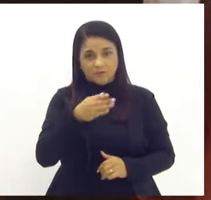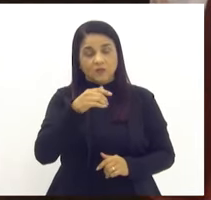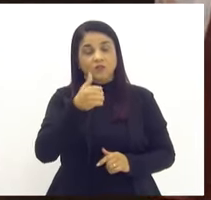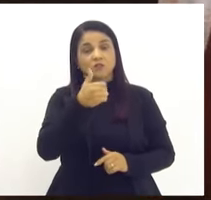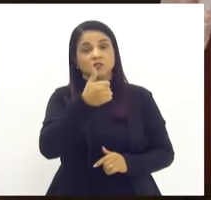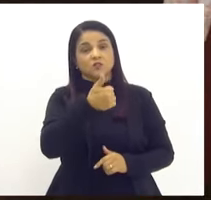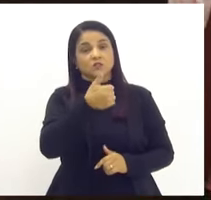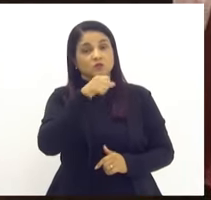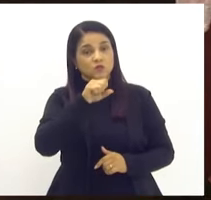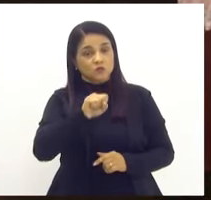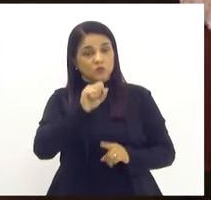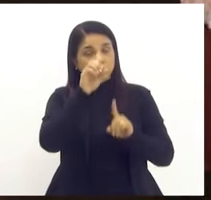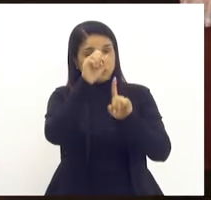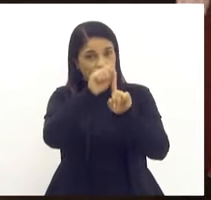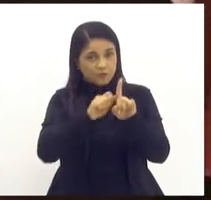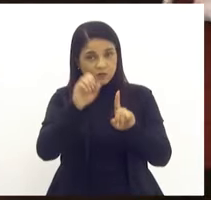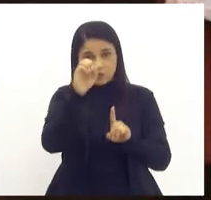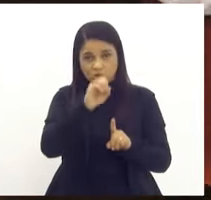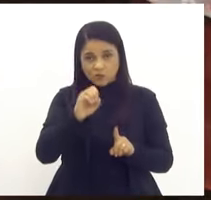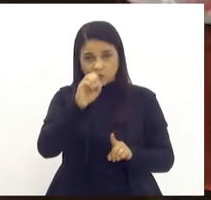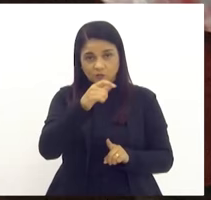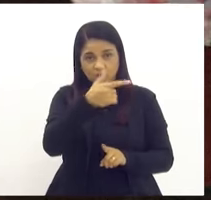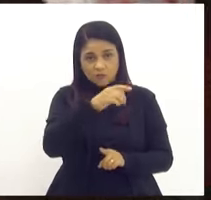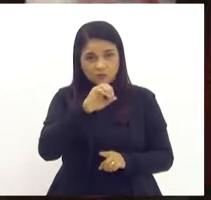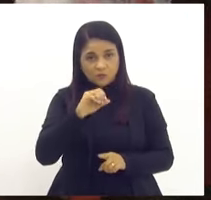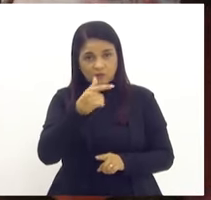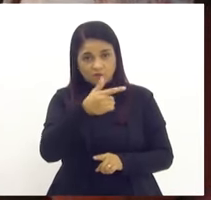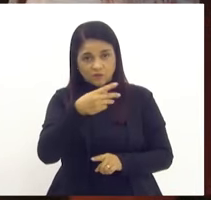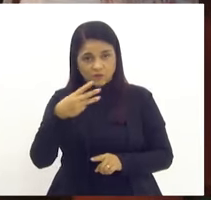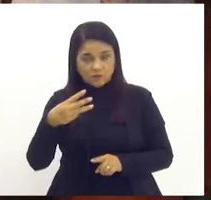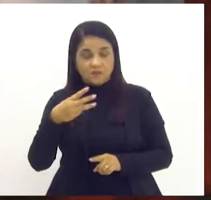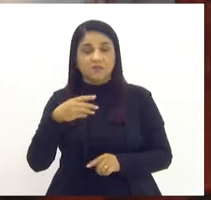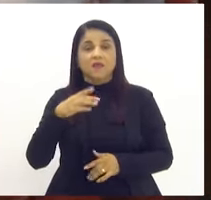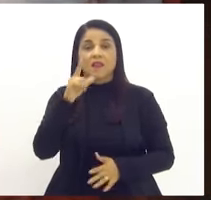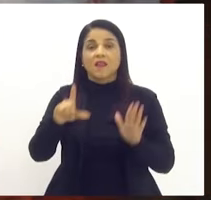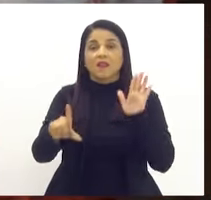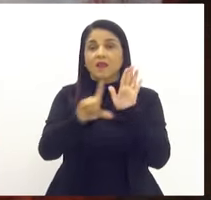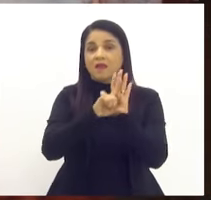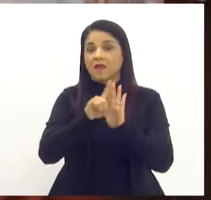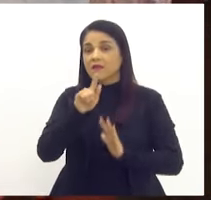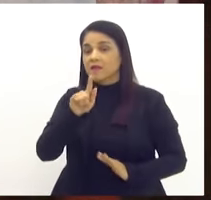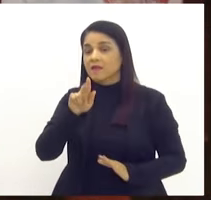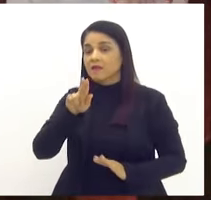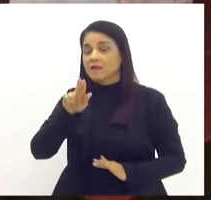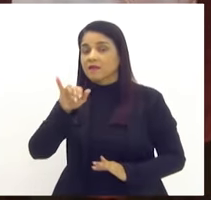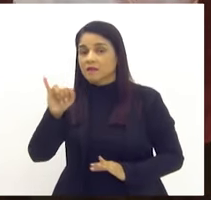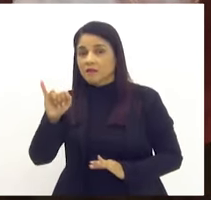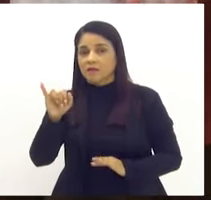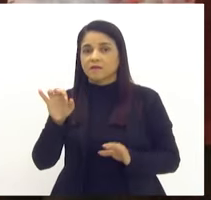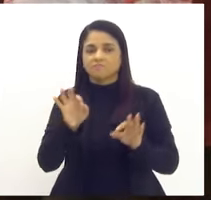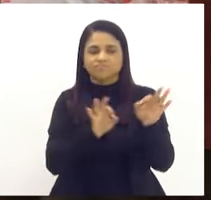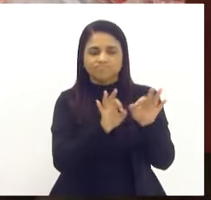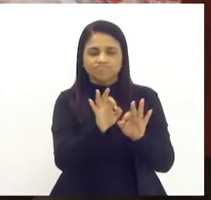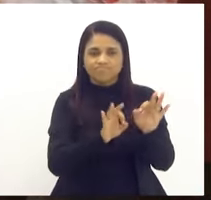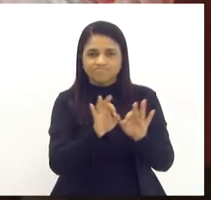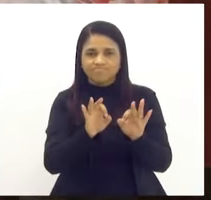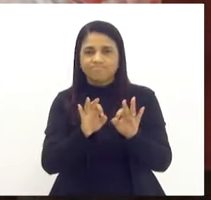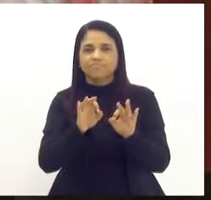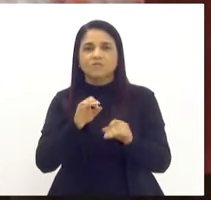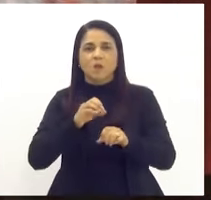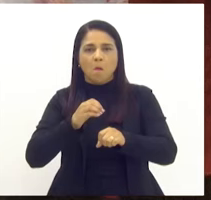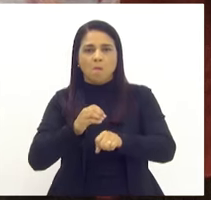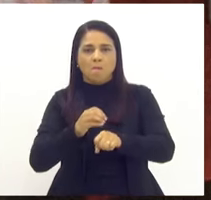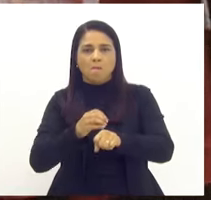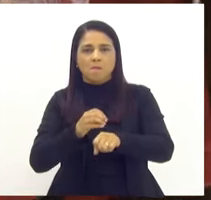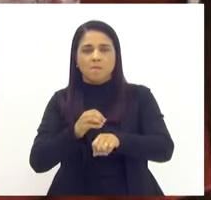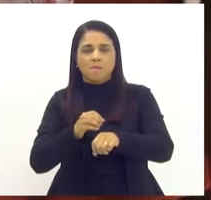2023 que institui a lei Gui que implanta o programa Estadual de assistência especializada em epidermolise e bolhosa